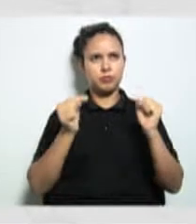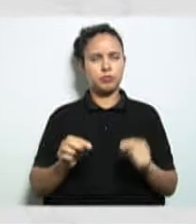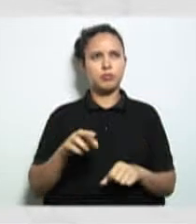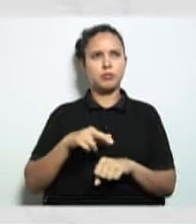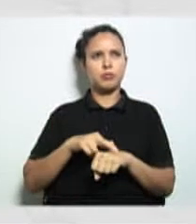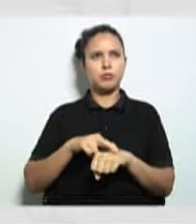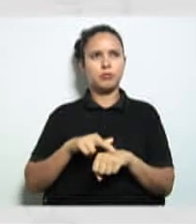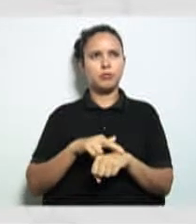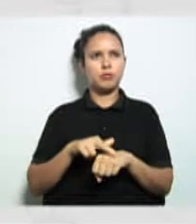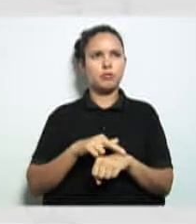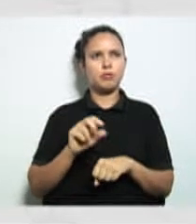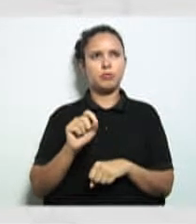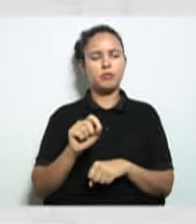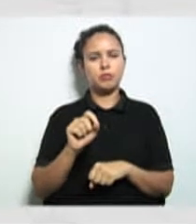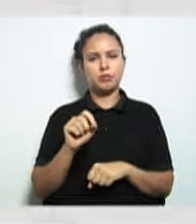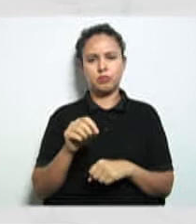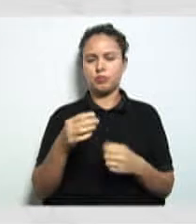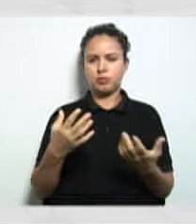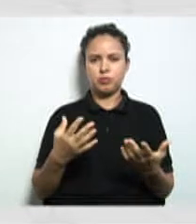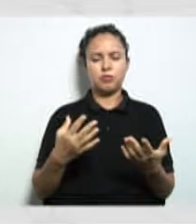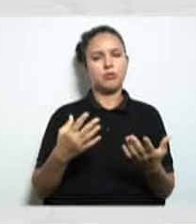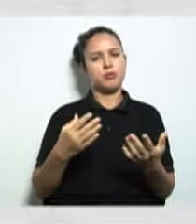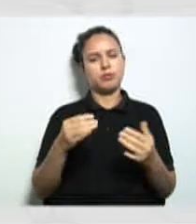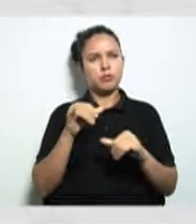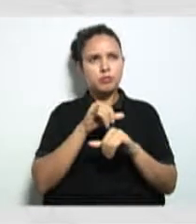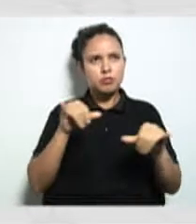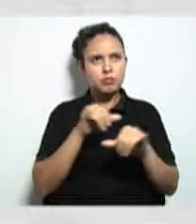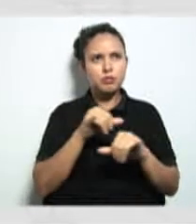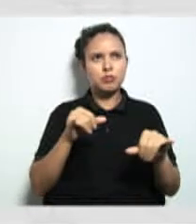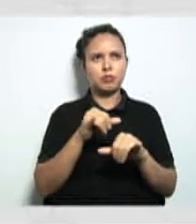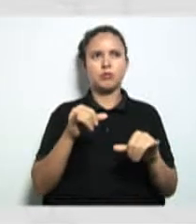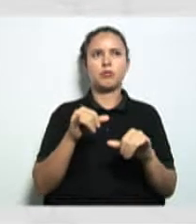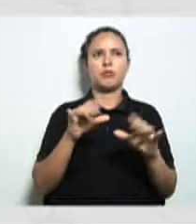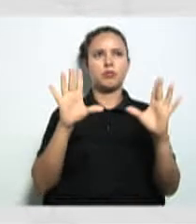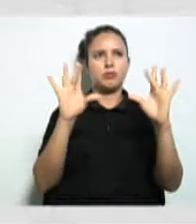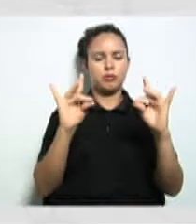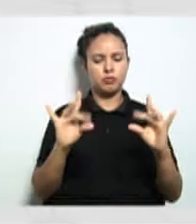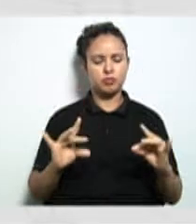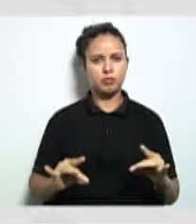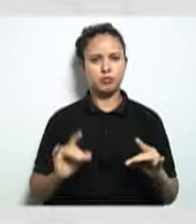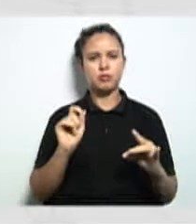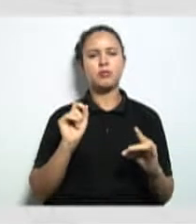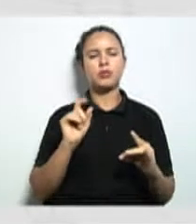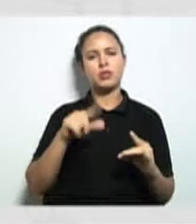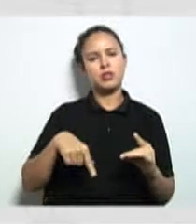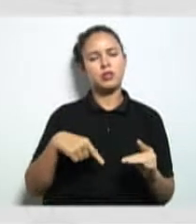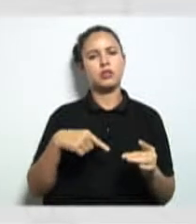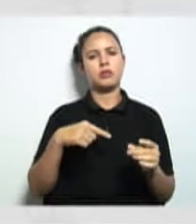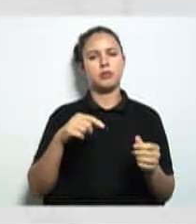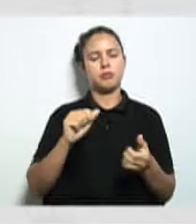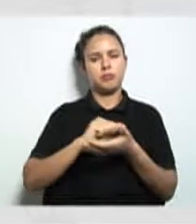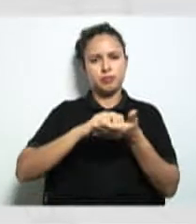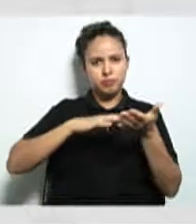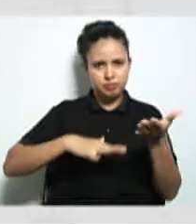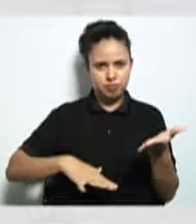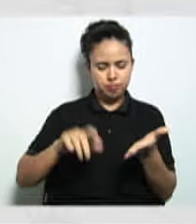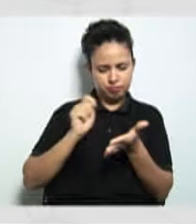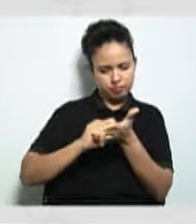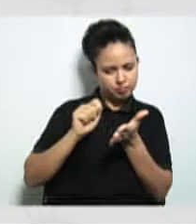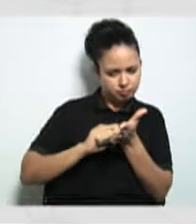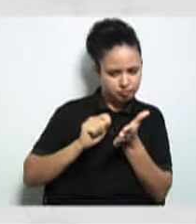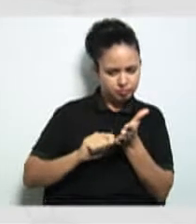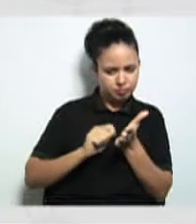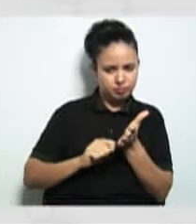temos também a descrição. A descrição consiste na atividade de registro do fenômeno